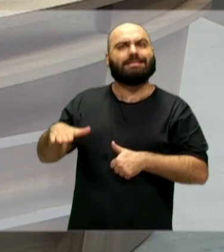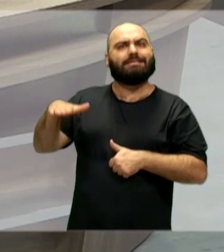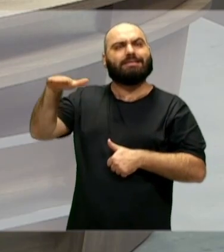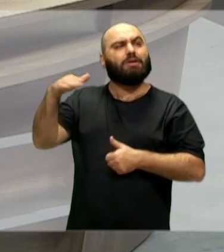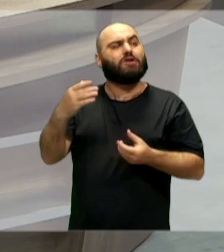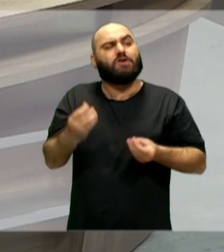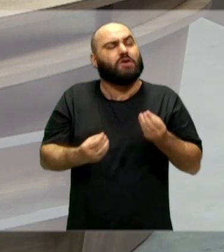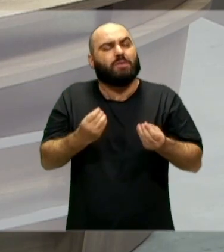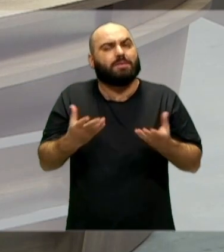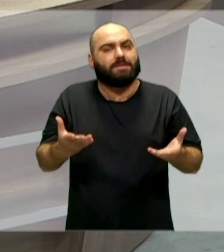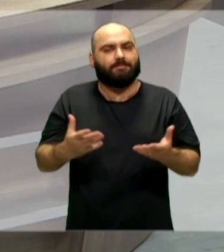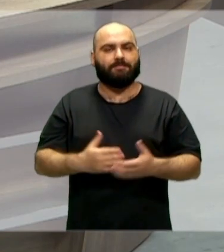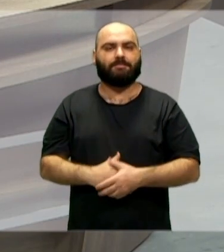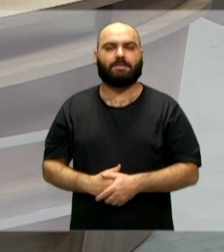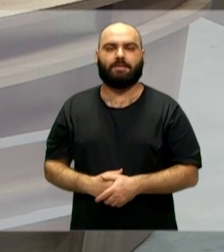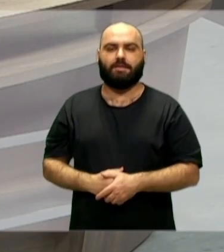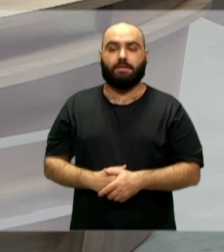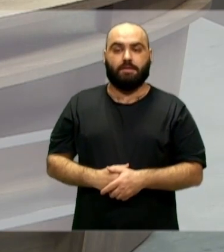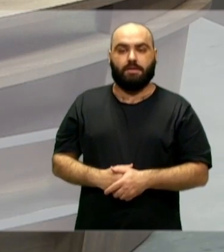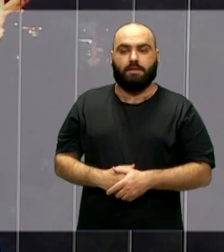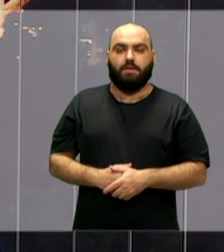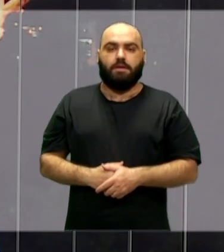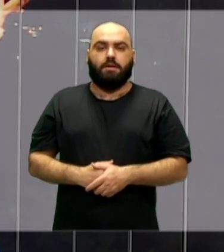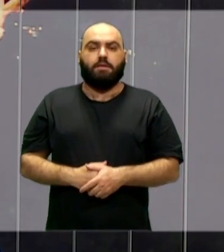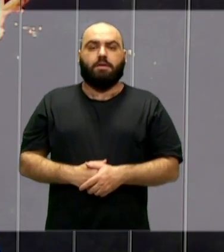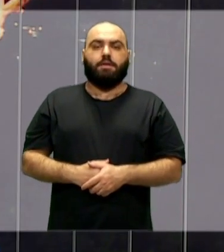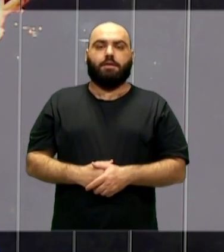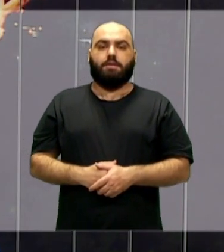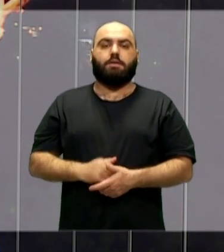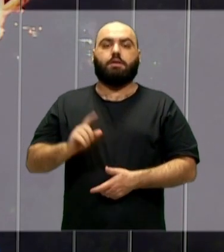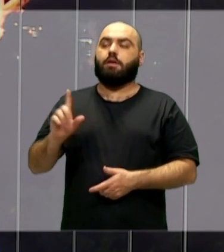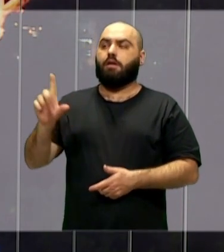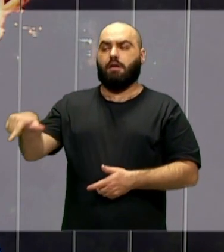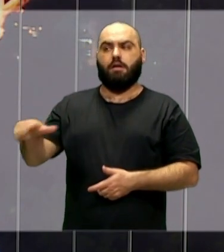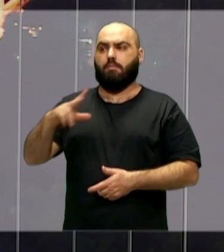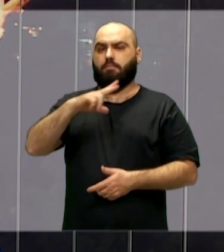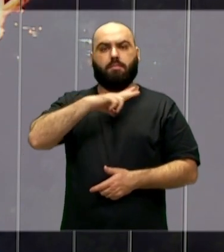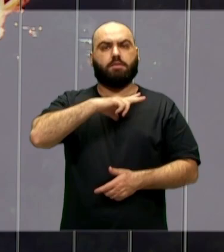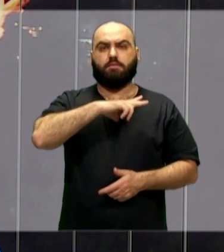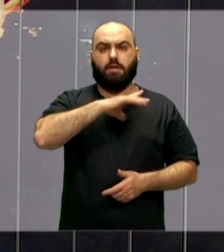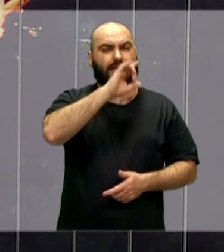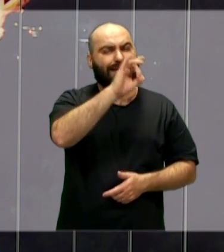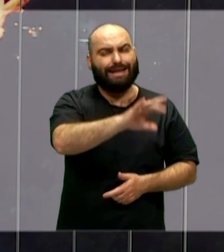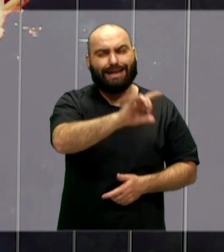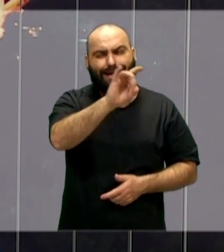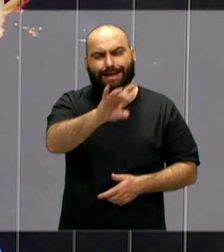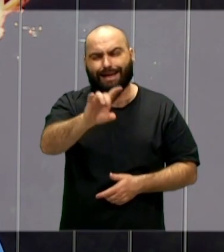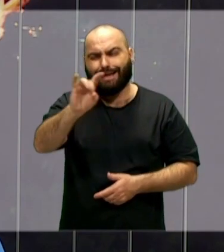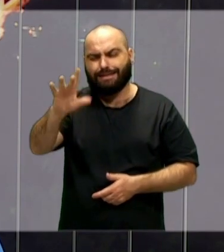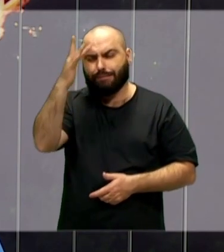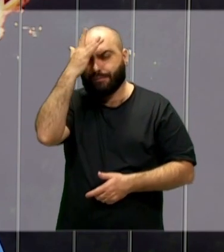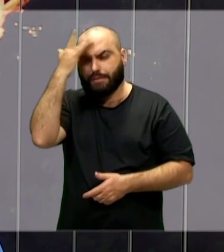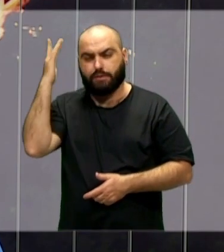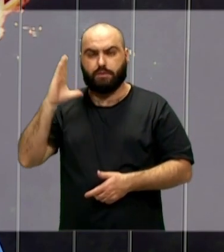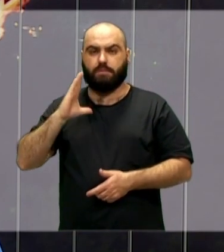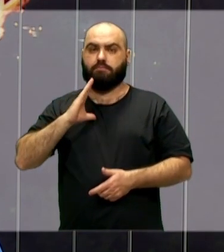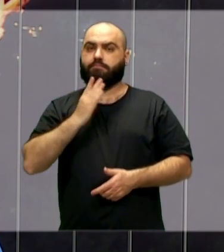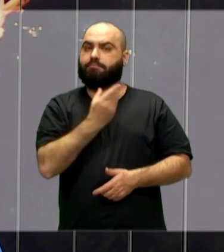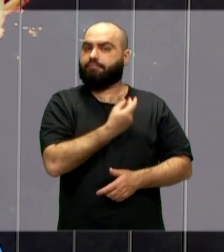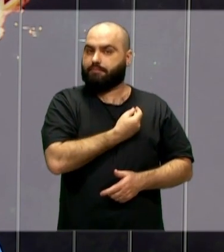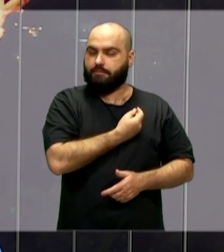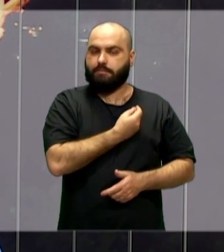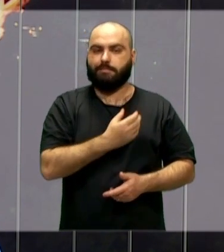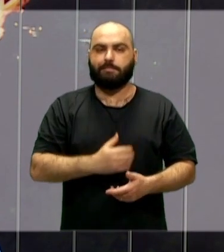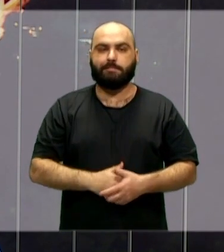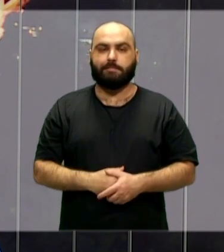isso, esse processo? É um processo individual de cada uma de nós, ou cada pessoa trans. Eu vejo